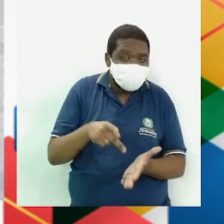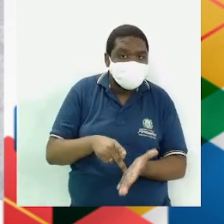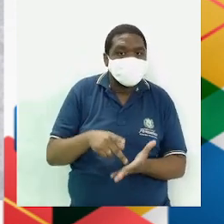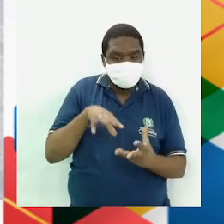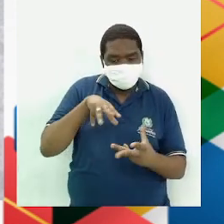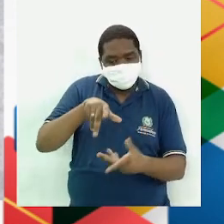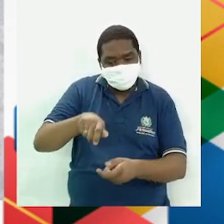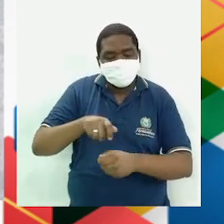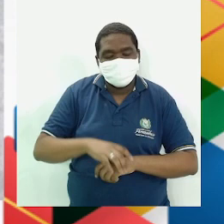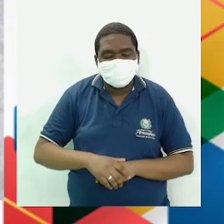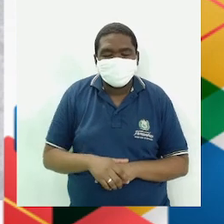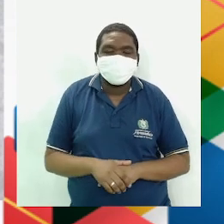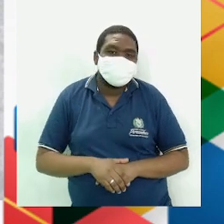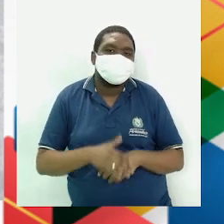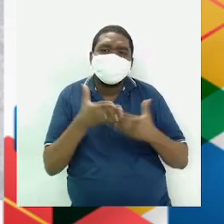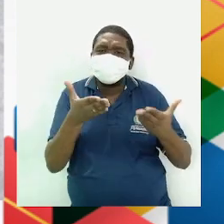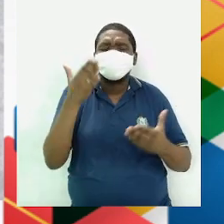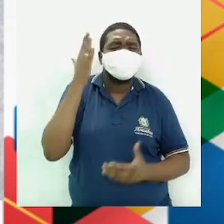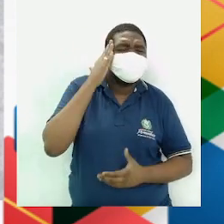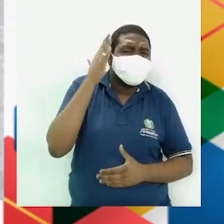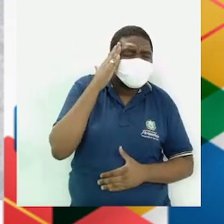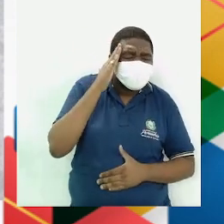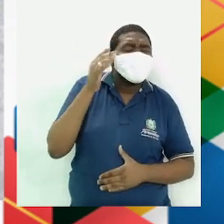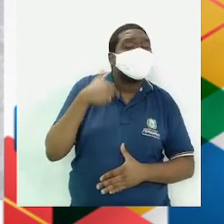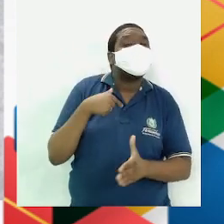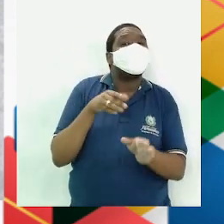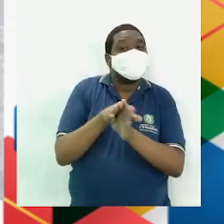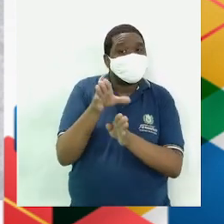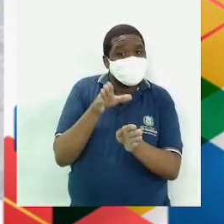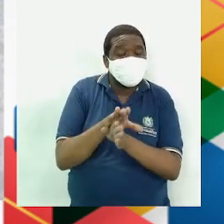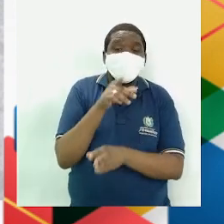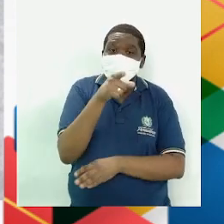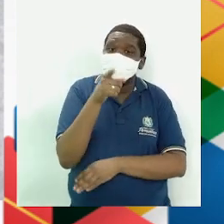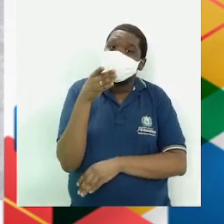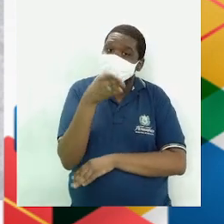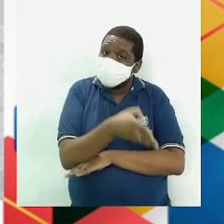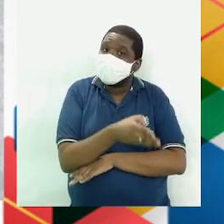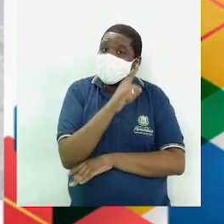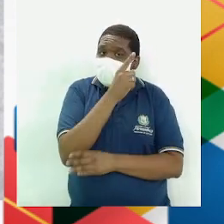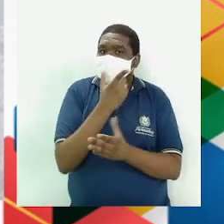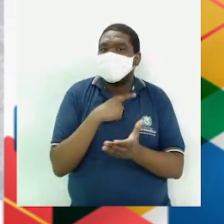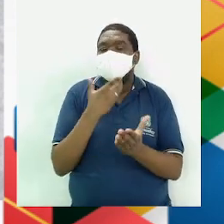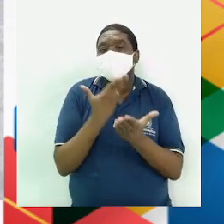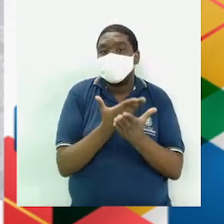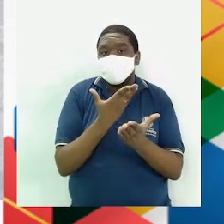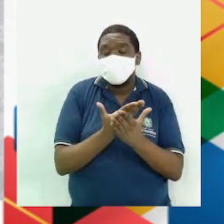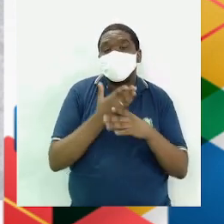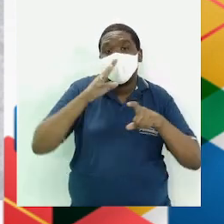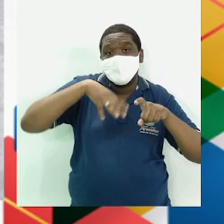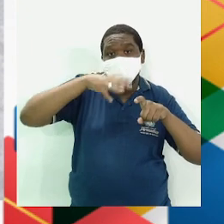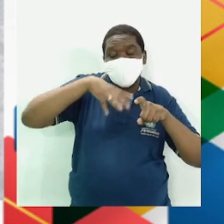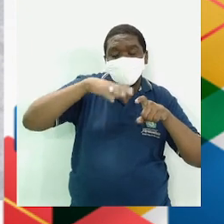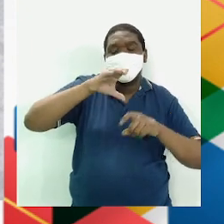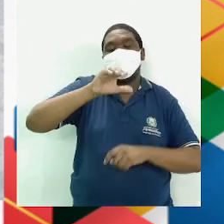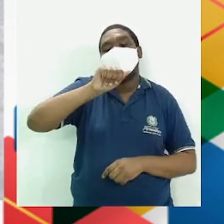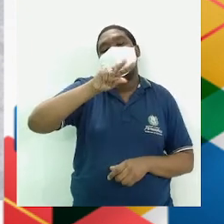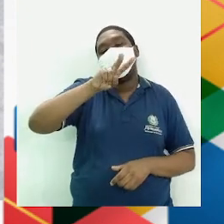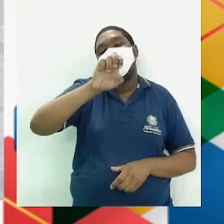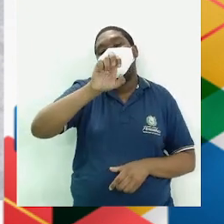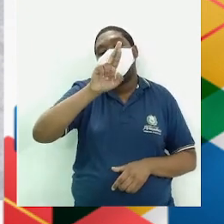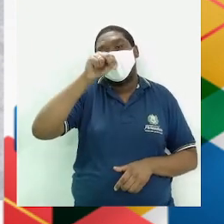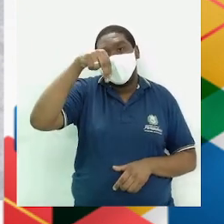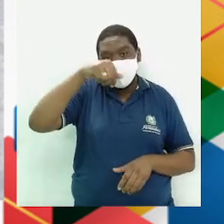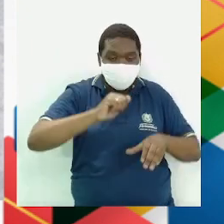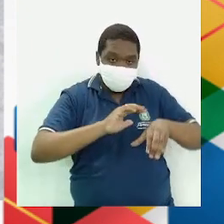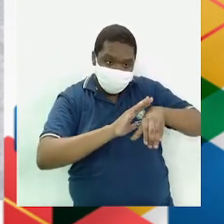material. Para entender um pouquinho isso, eu recomendo que você vá lá no chamado estudo do mito da caverna, certo? A